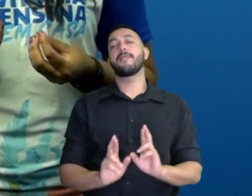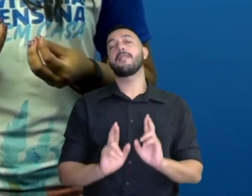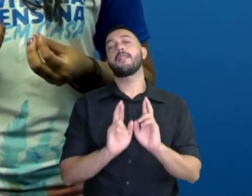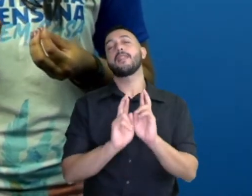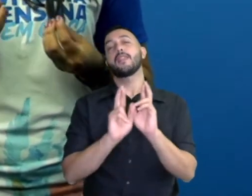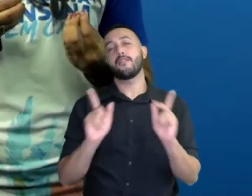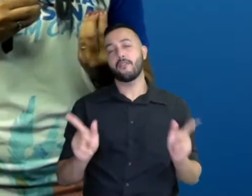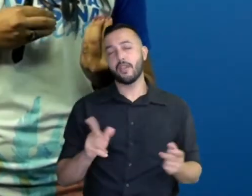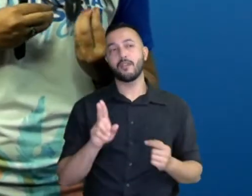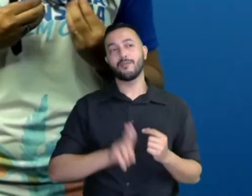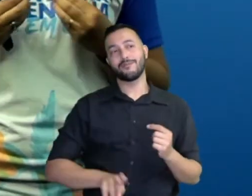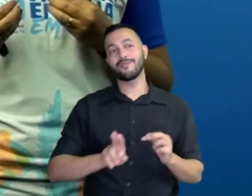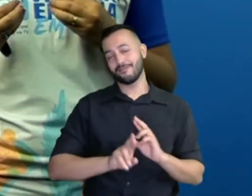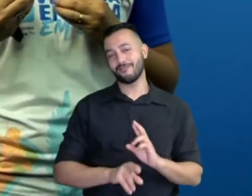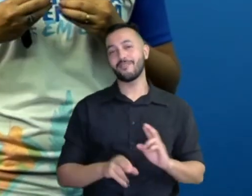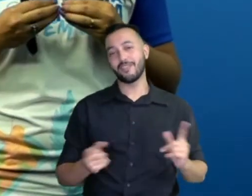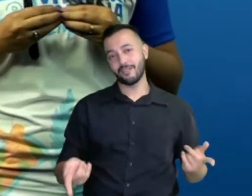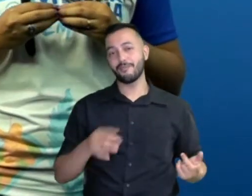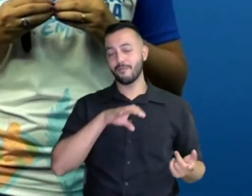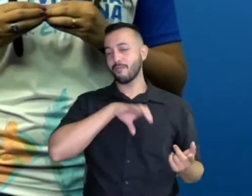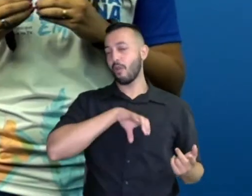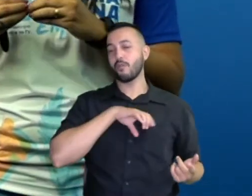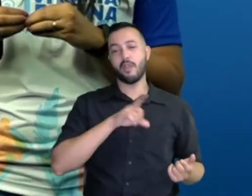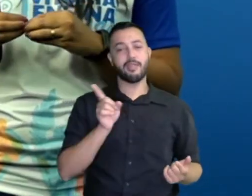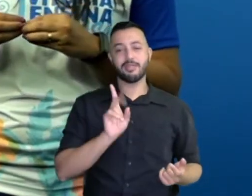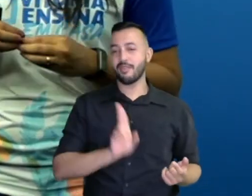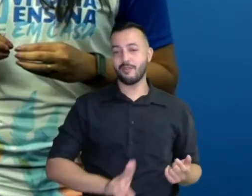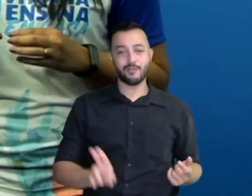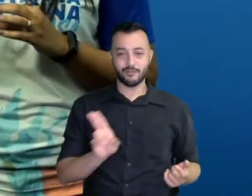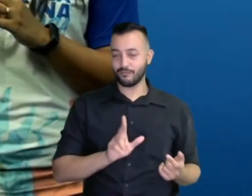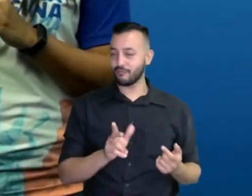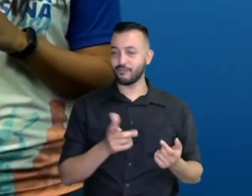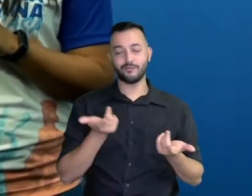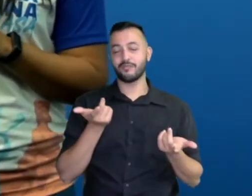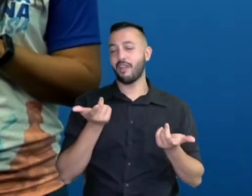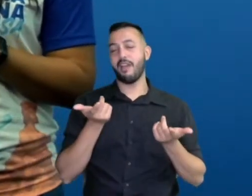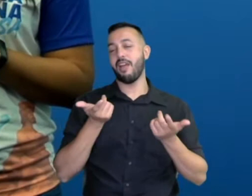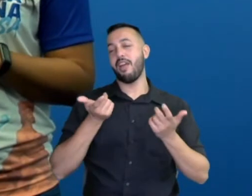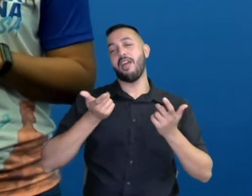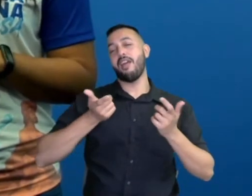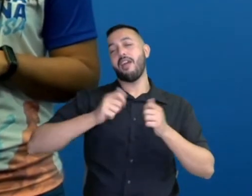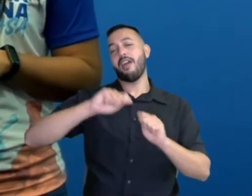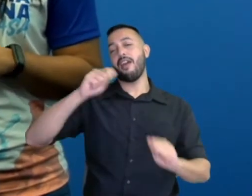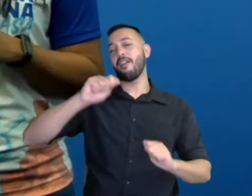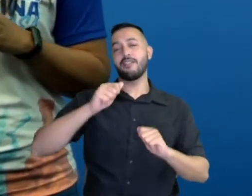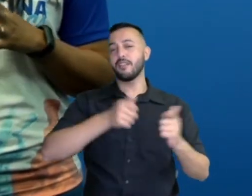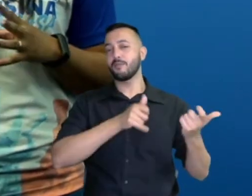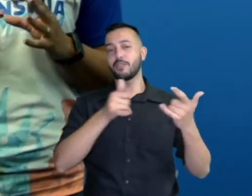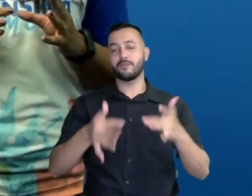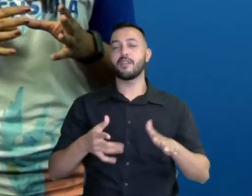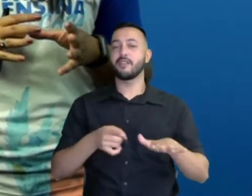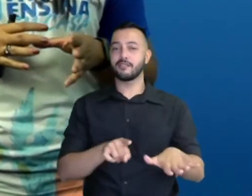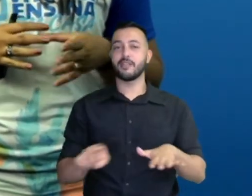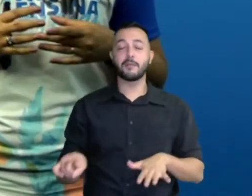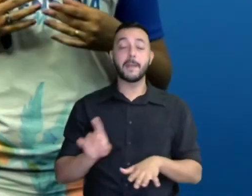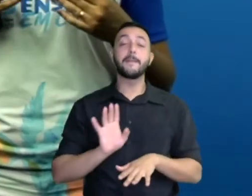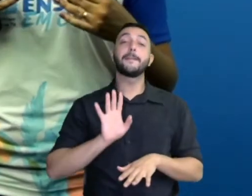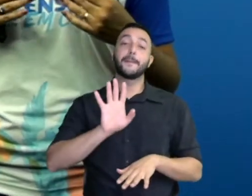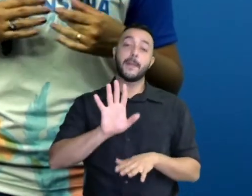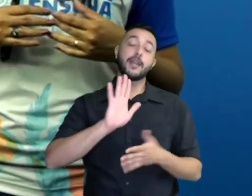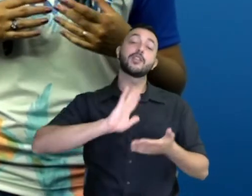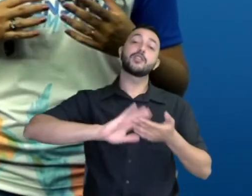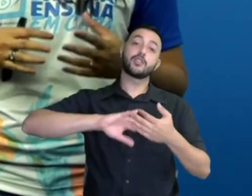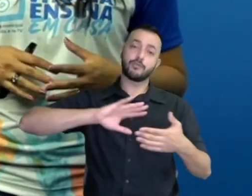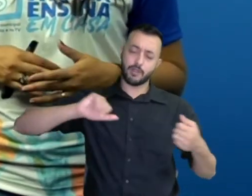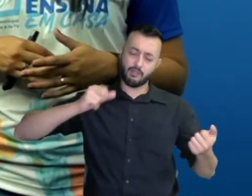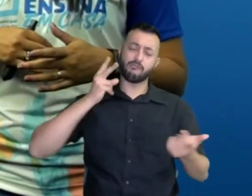diferente esse uso, porque em português a gente não usa nenhum artigo para se referir a dia da semana. Já em espanhol, a gente